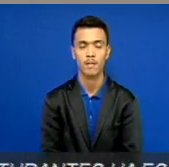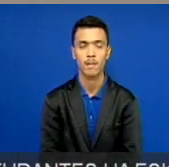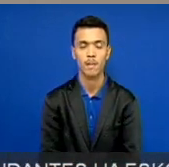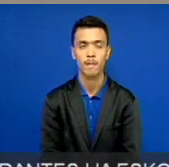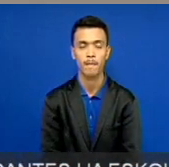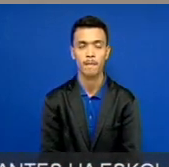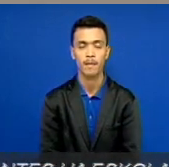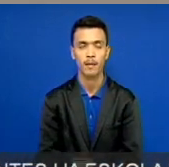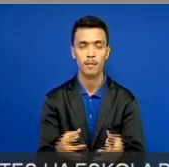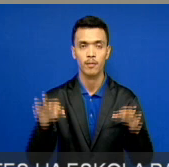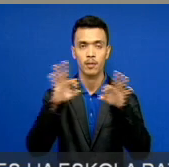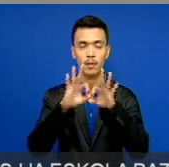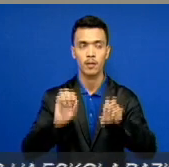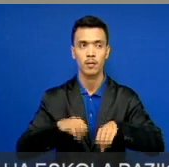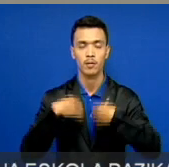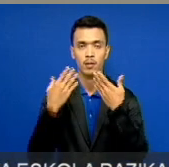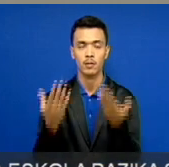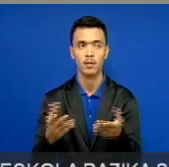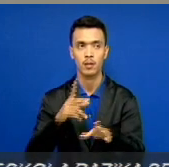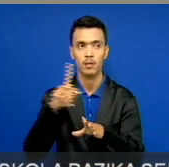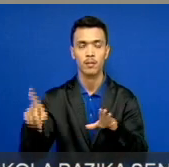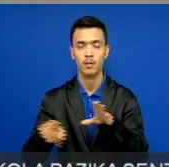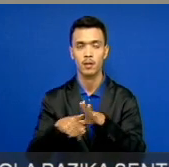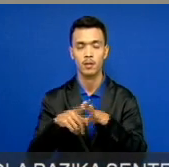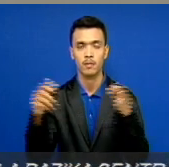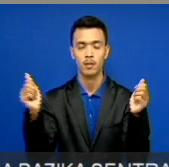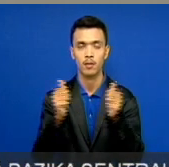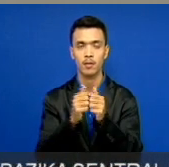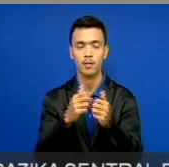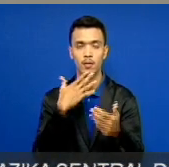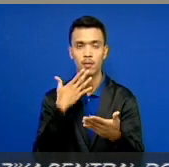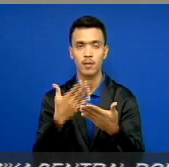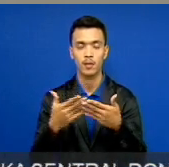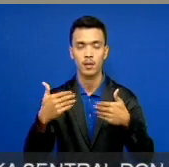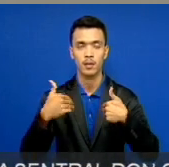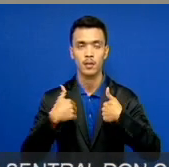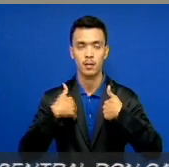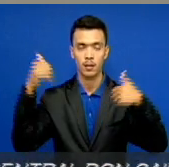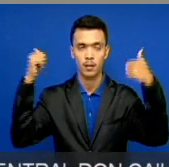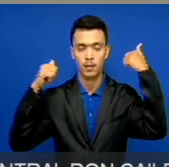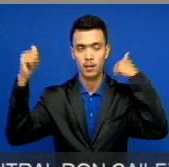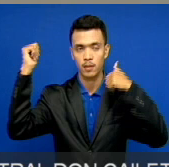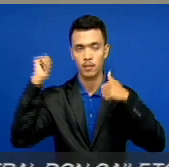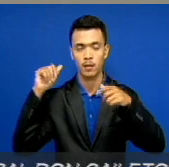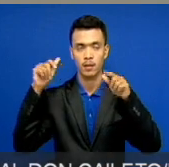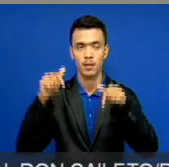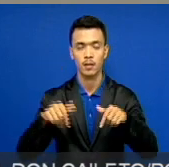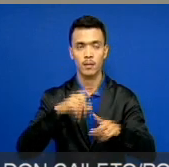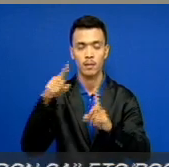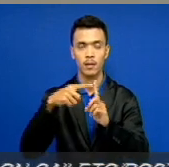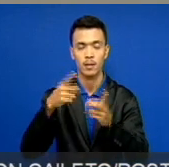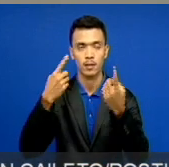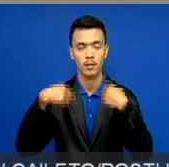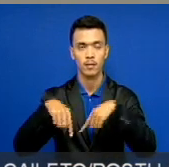então isso para que participe ao máximo e atividade aí já né atune para ir aí te fila e também é e